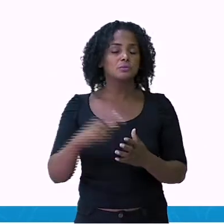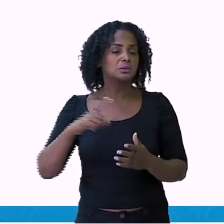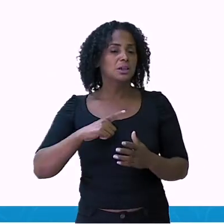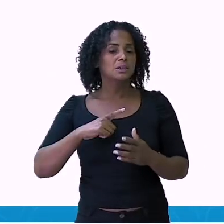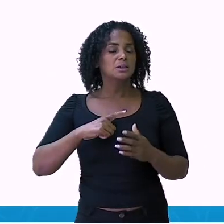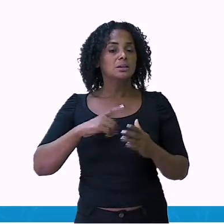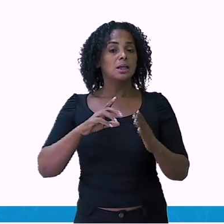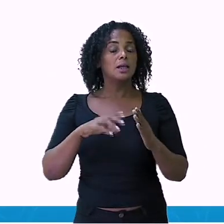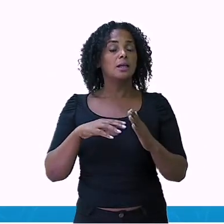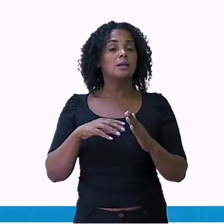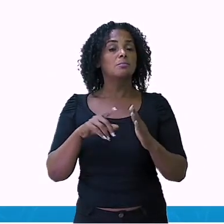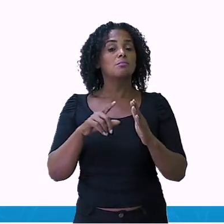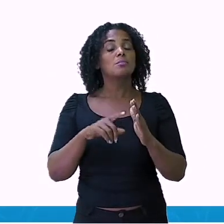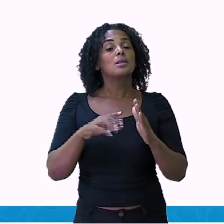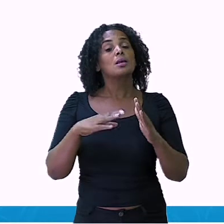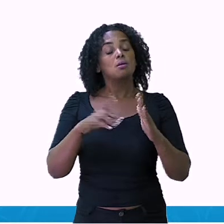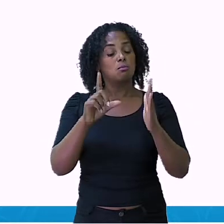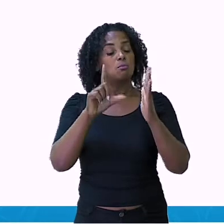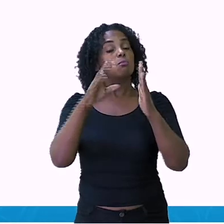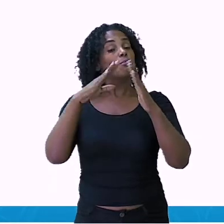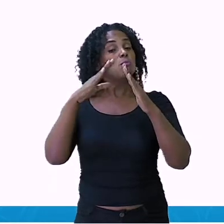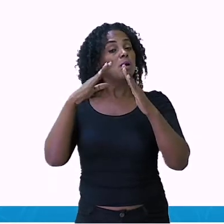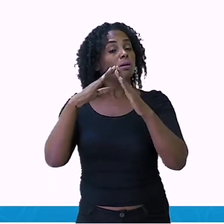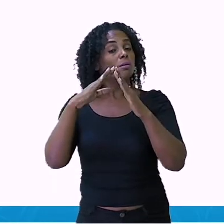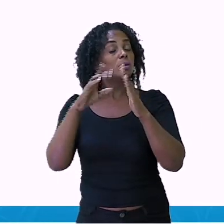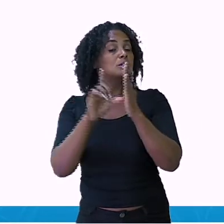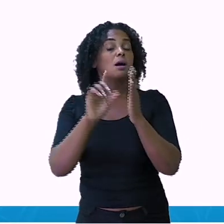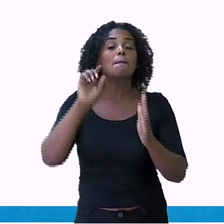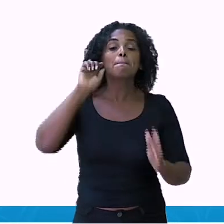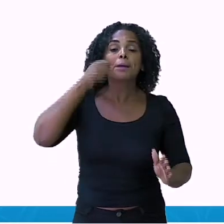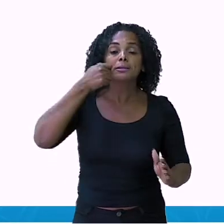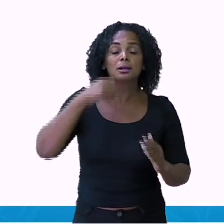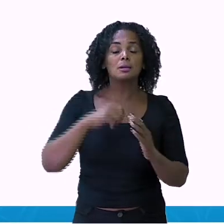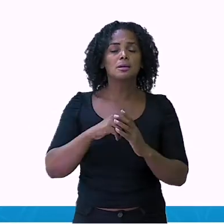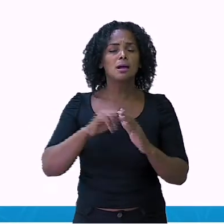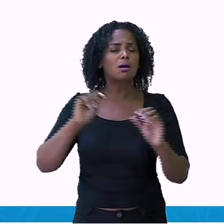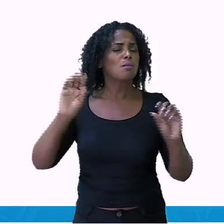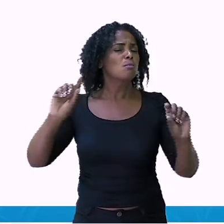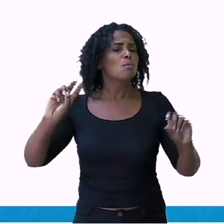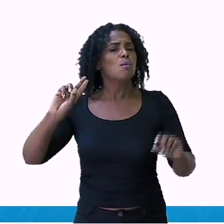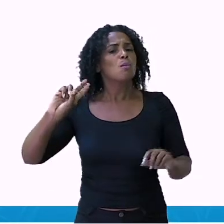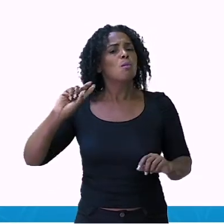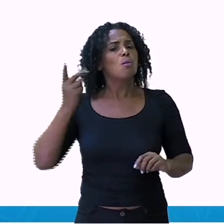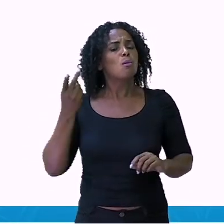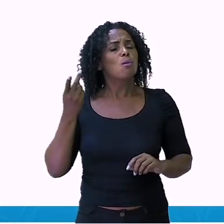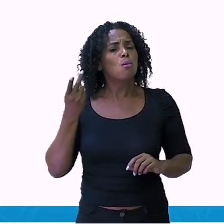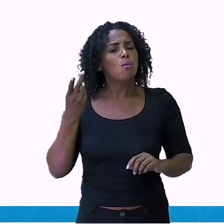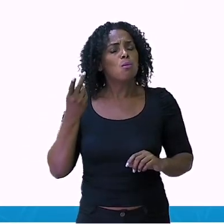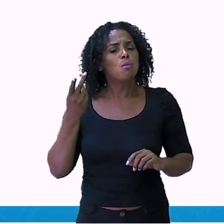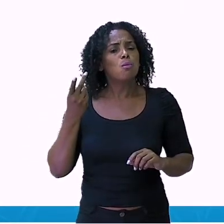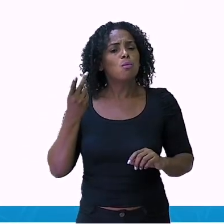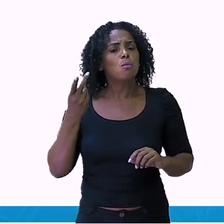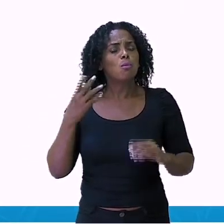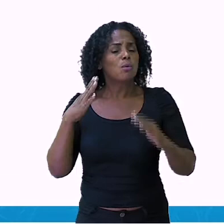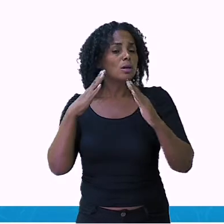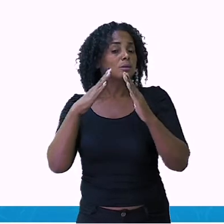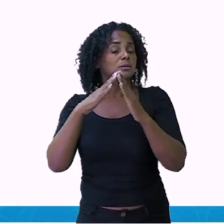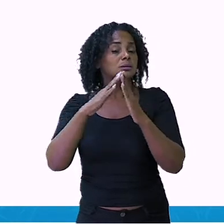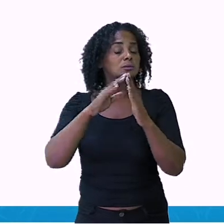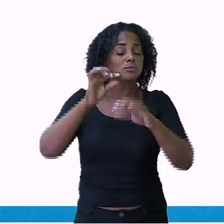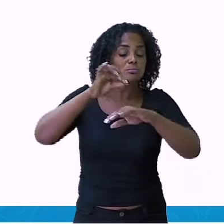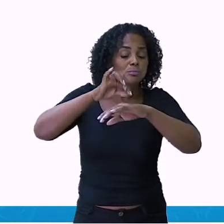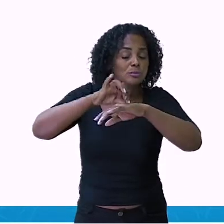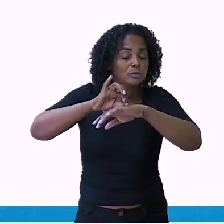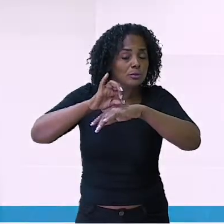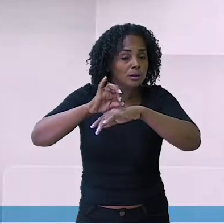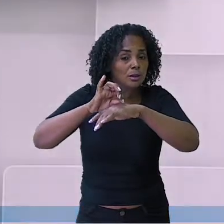ou um salão de beleza, ou um açougue, ou você é um dentista, você tem o quê? Estabelecimentos comerciais, você